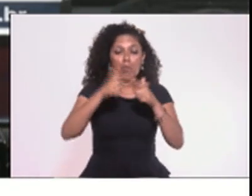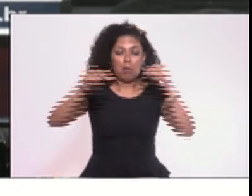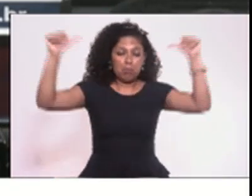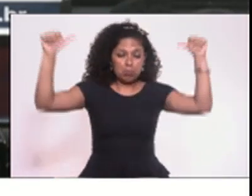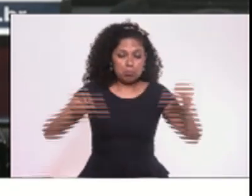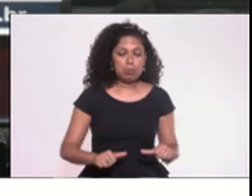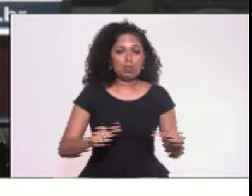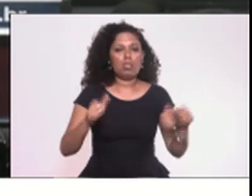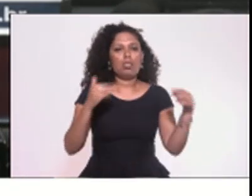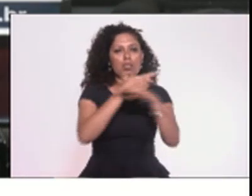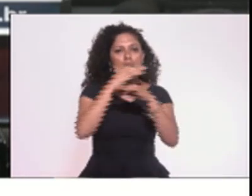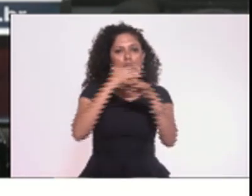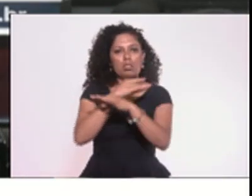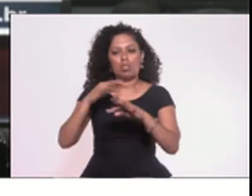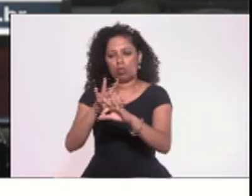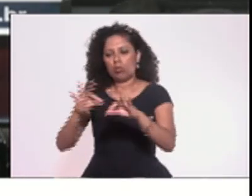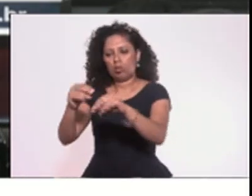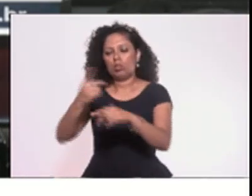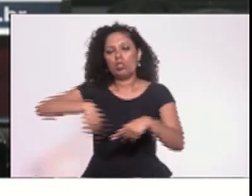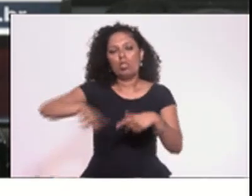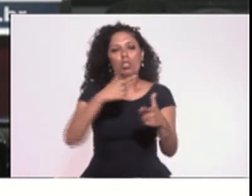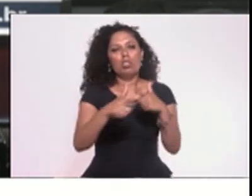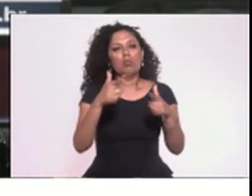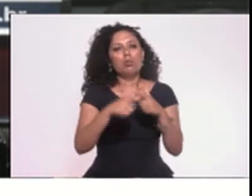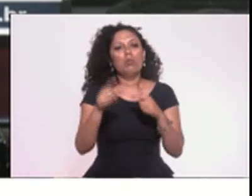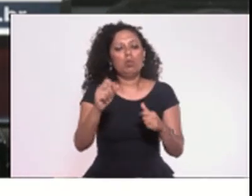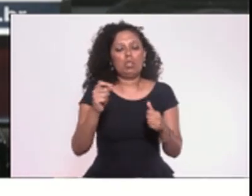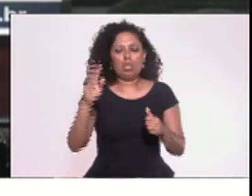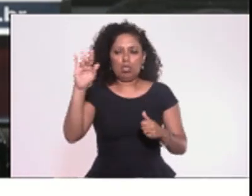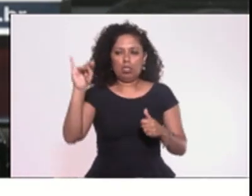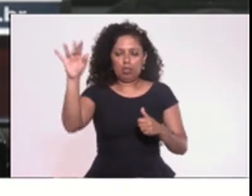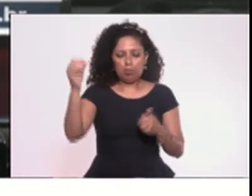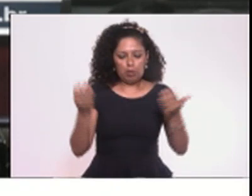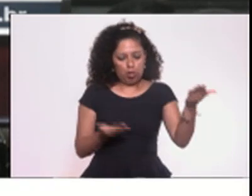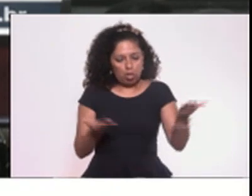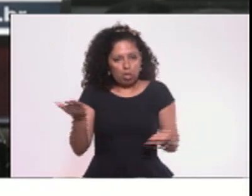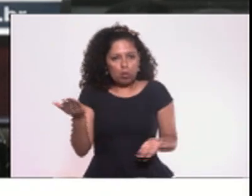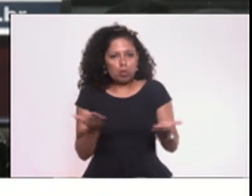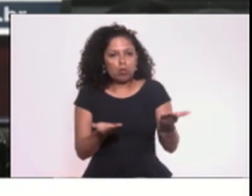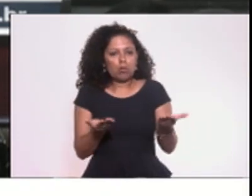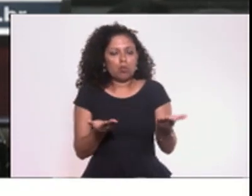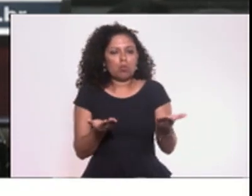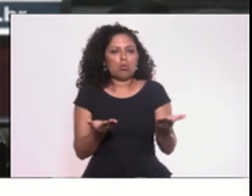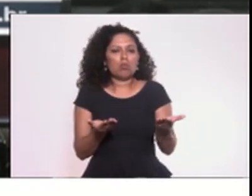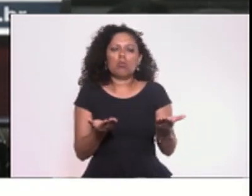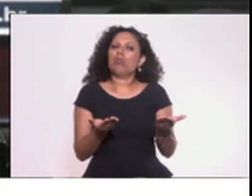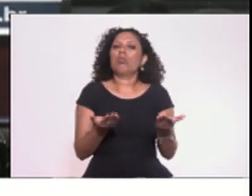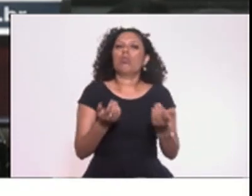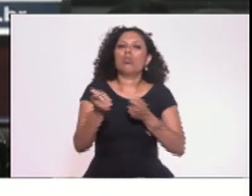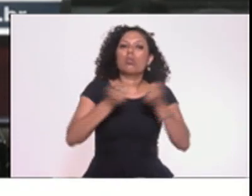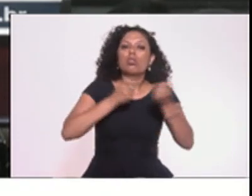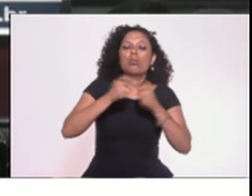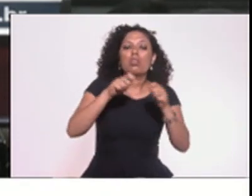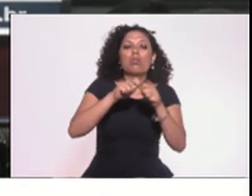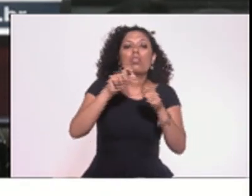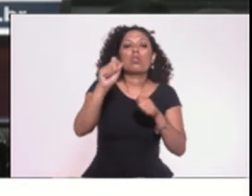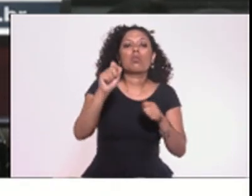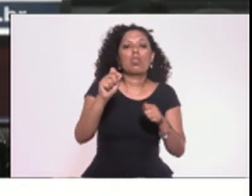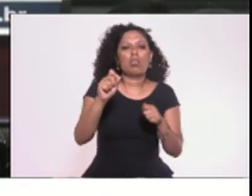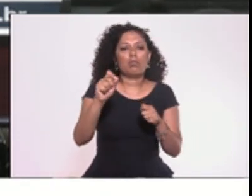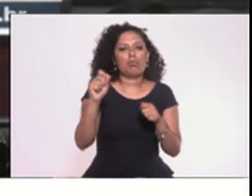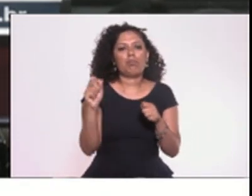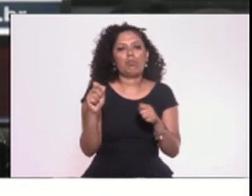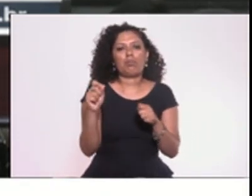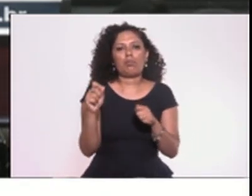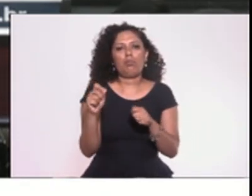e transformar, qual é o nosso desafio da bioeconomia? Transformar justamente esse passivo ambiental